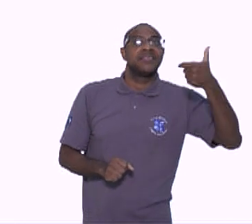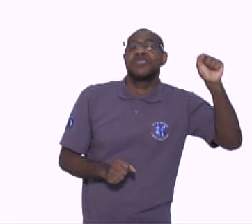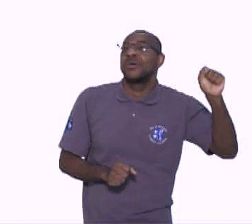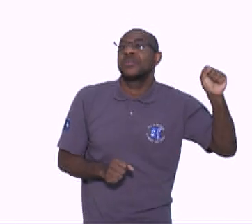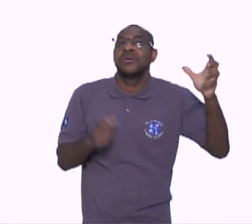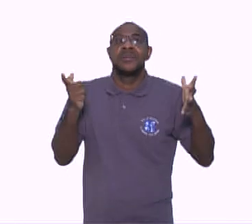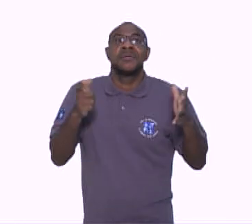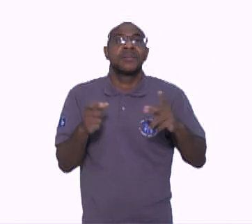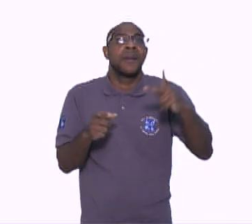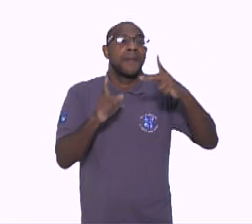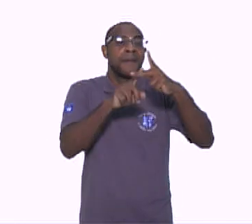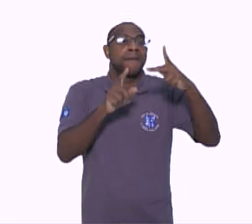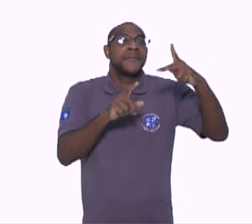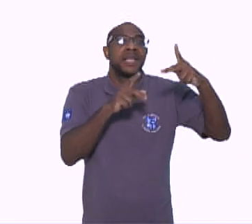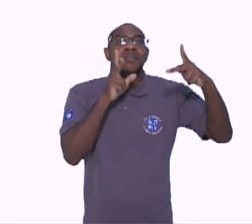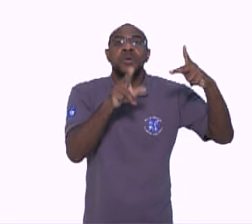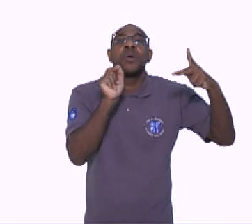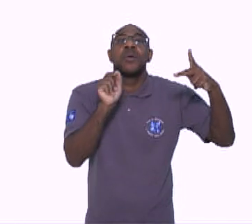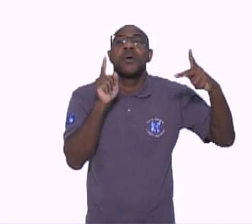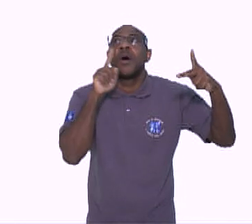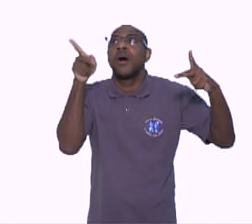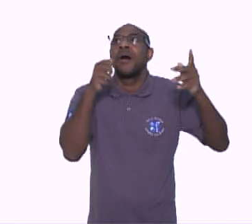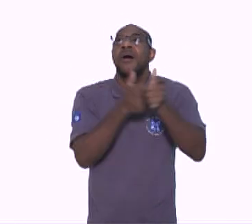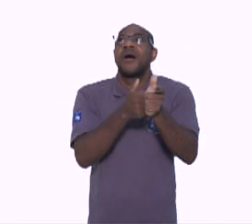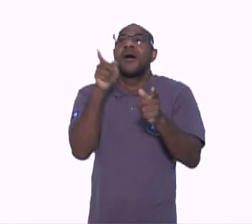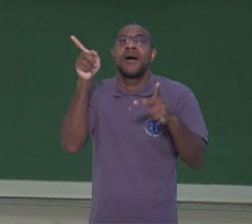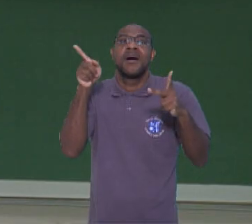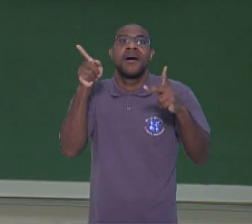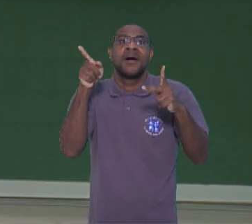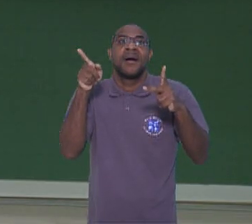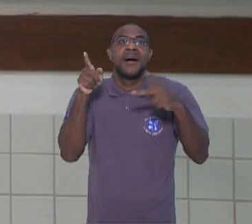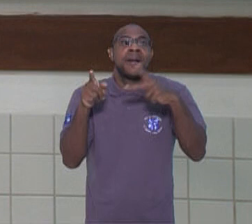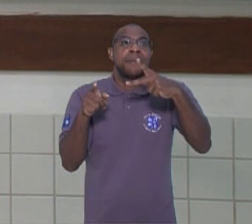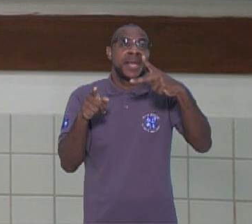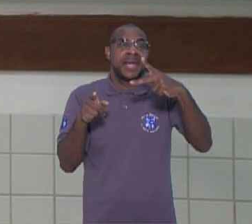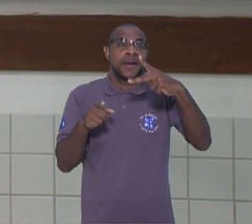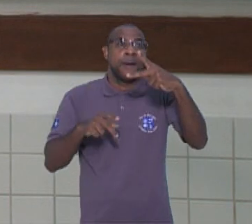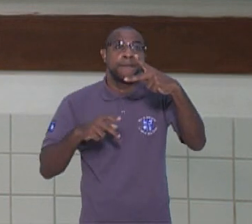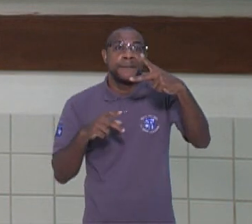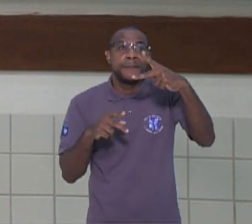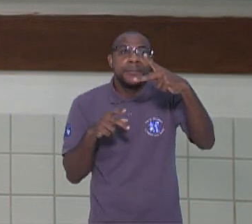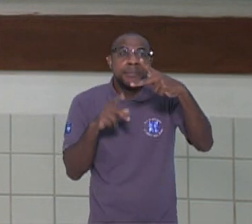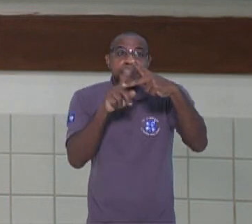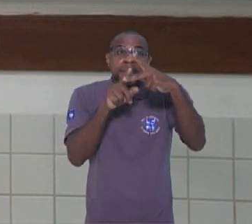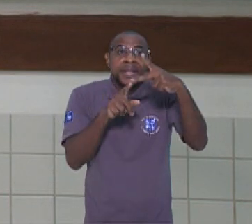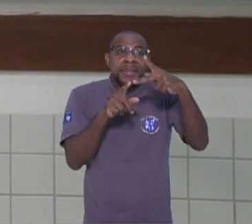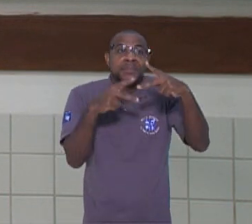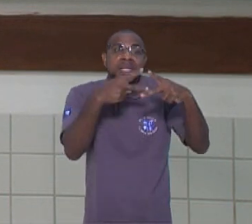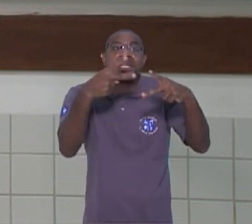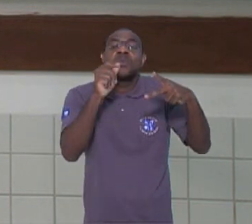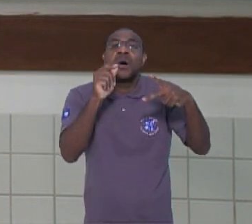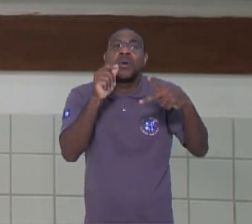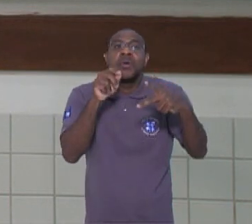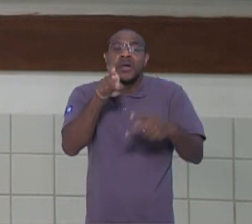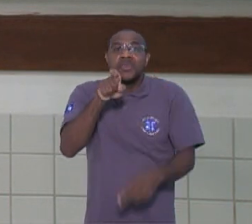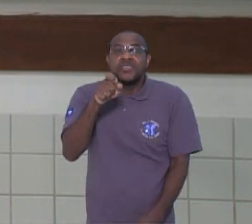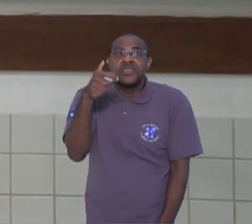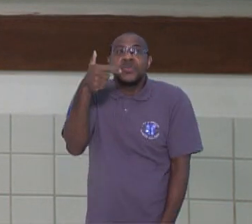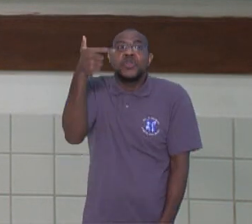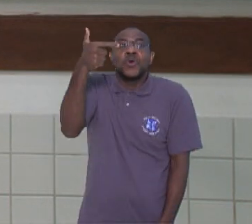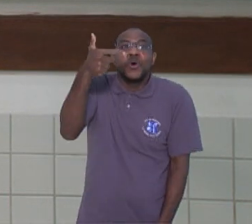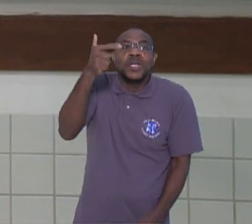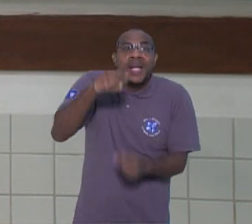perímetro é igual a x ao quadrado mais 36. Mas, peraí, professor, por que eu não